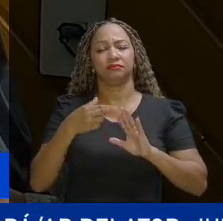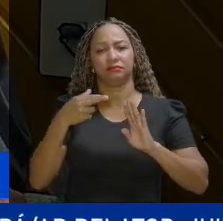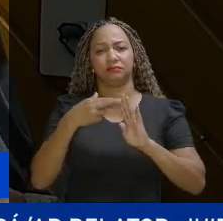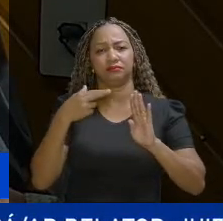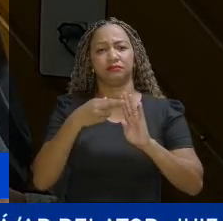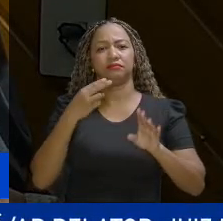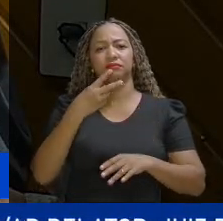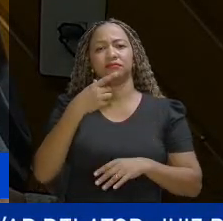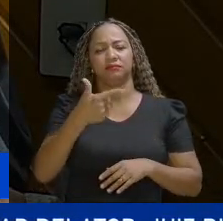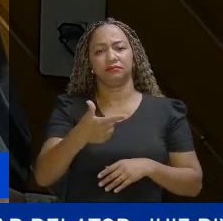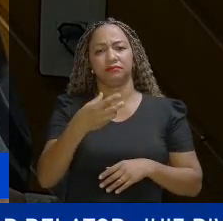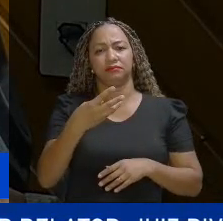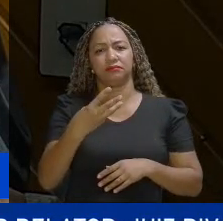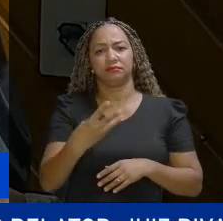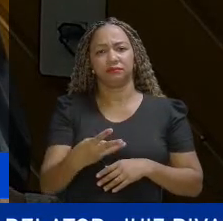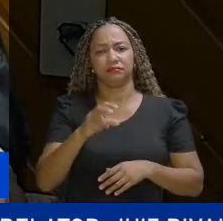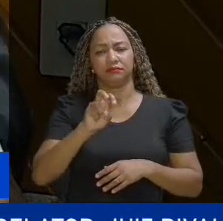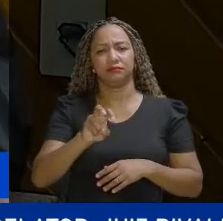TSE